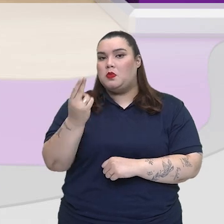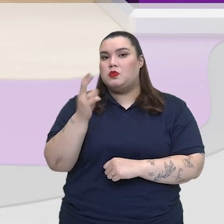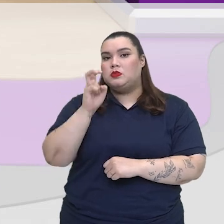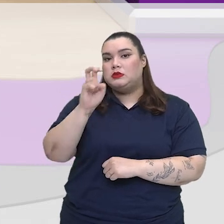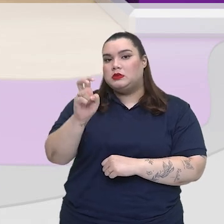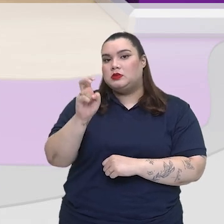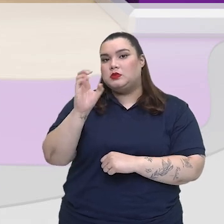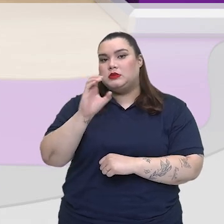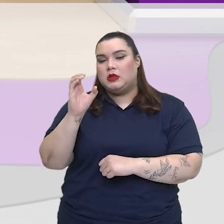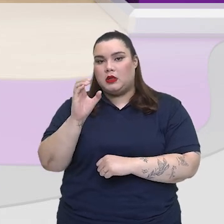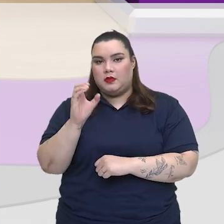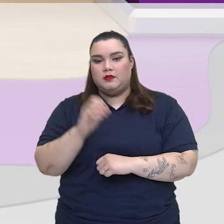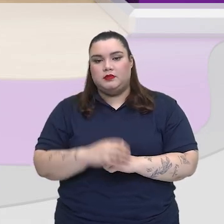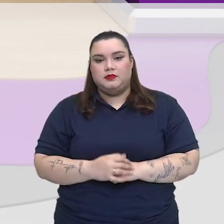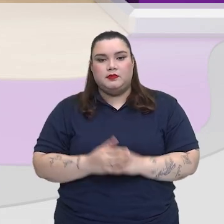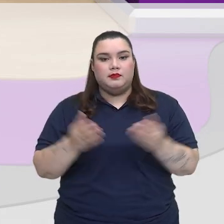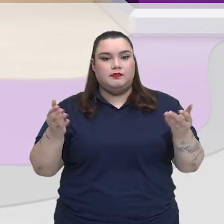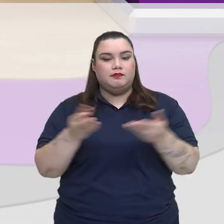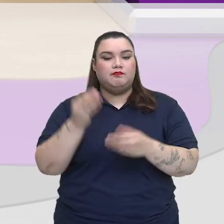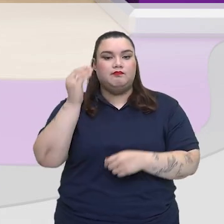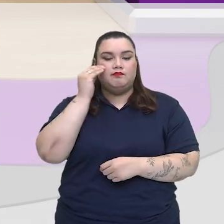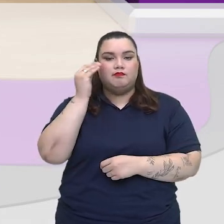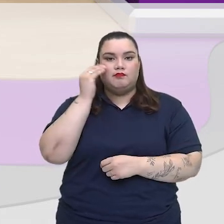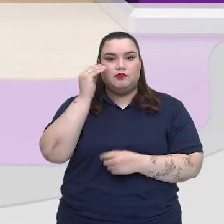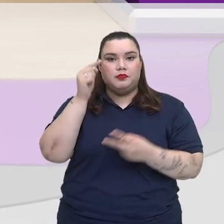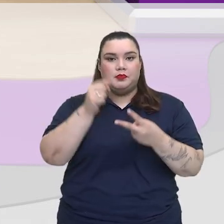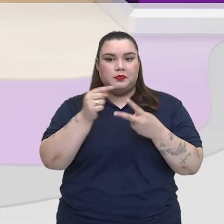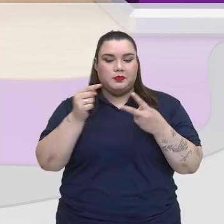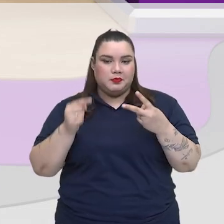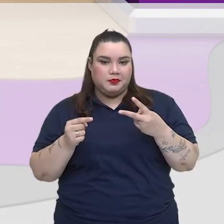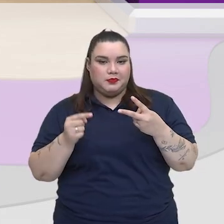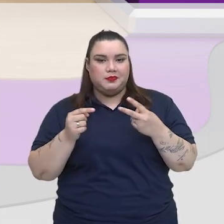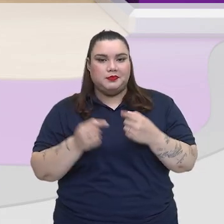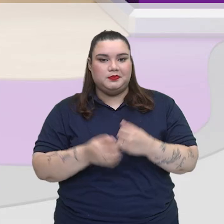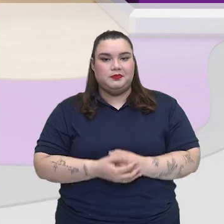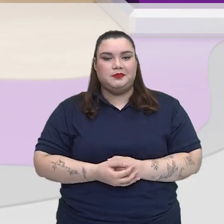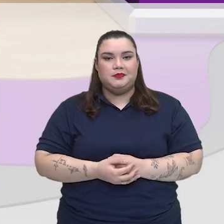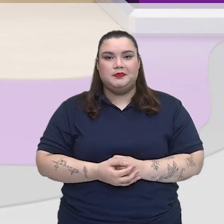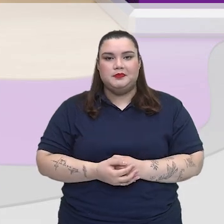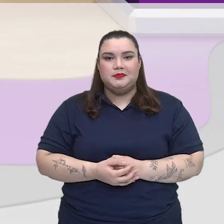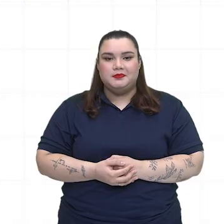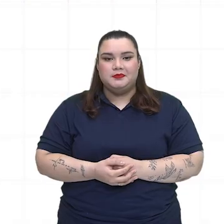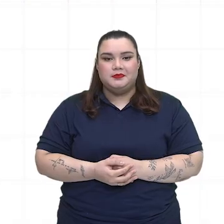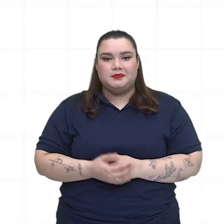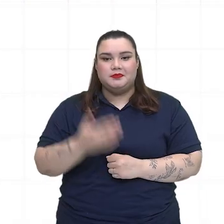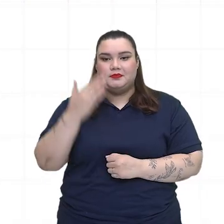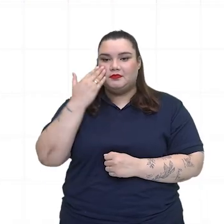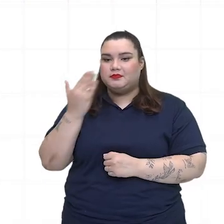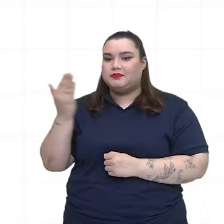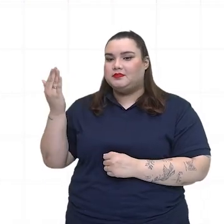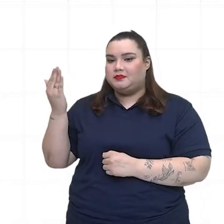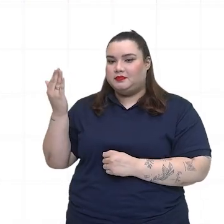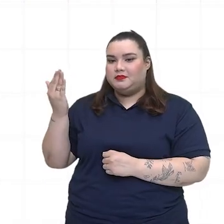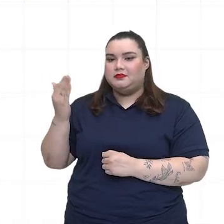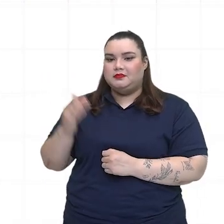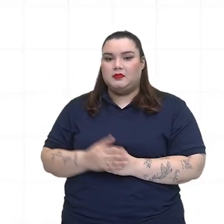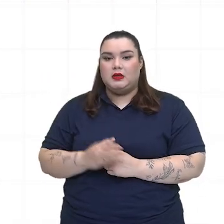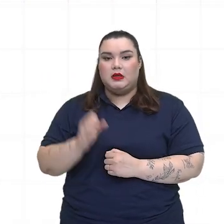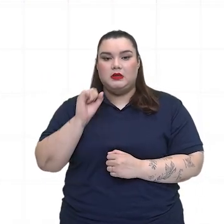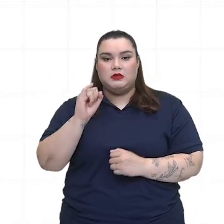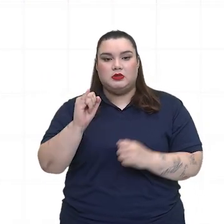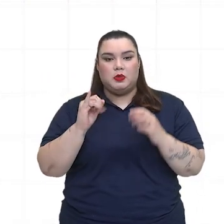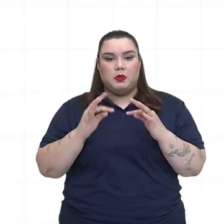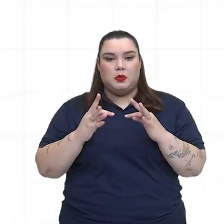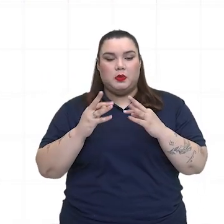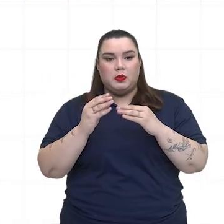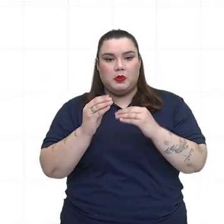Então, vamos ajudá-los, vamos resolver aí esses dois probleminhas. Vejam aqui comigo na cartela. Se todas